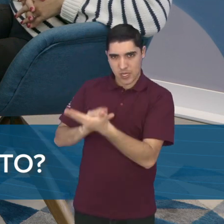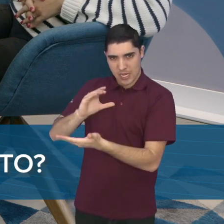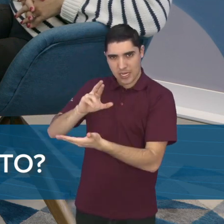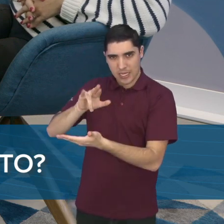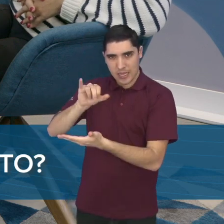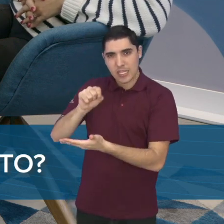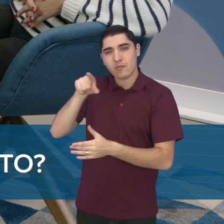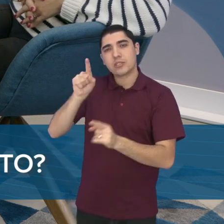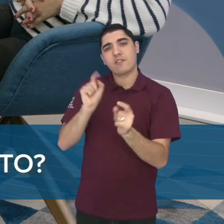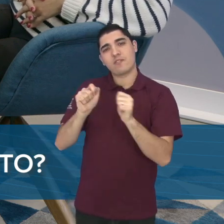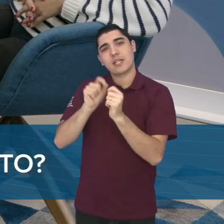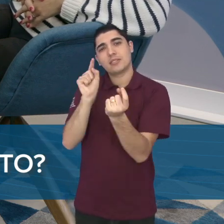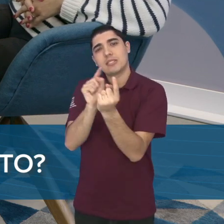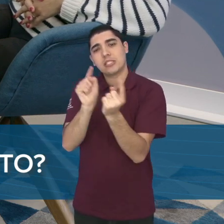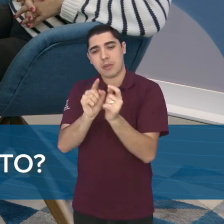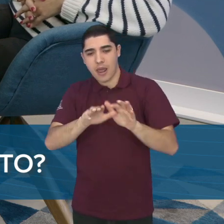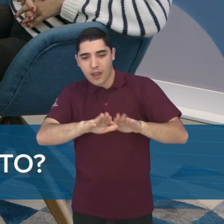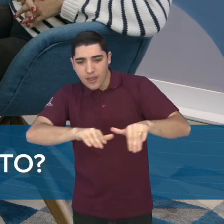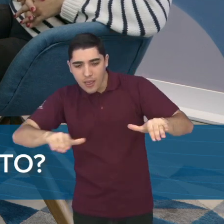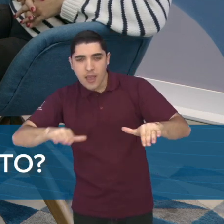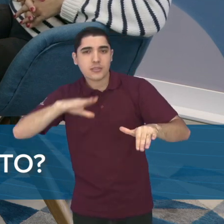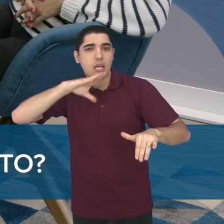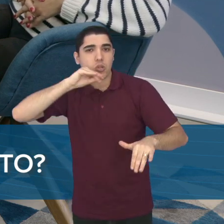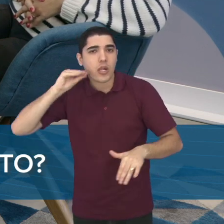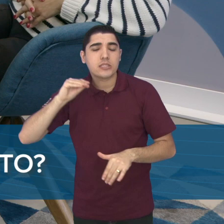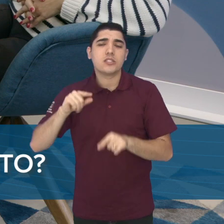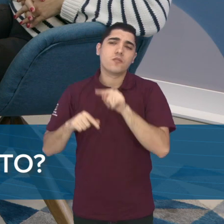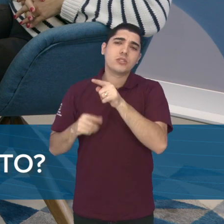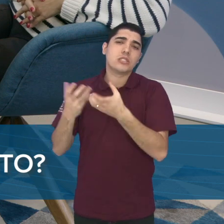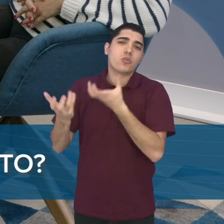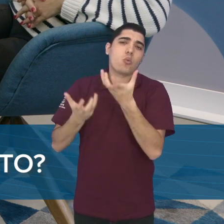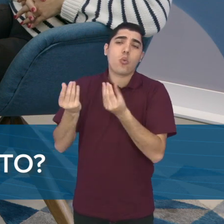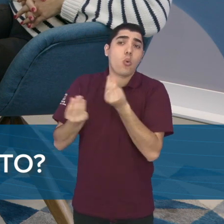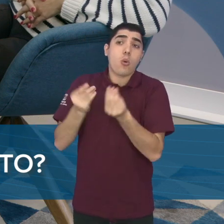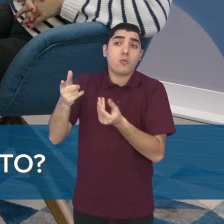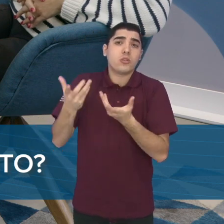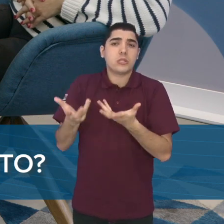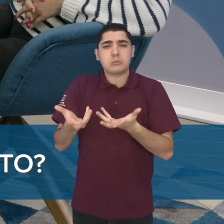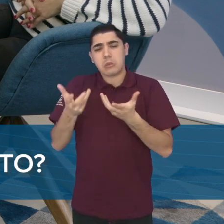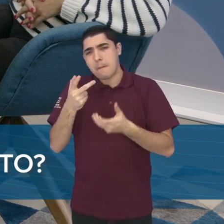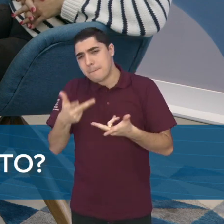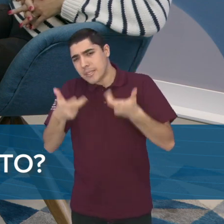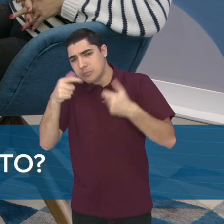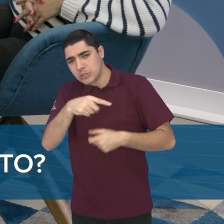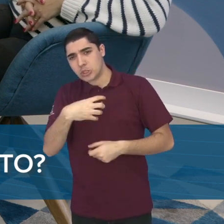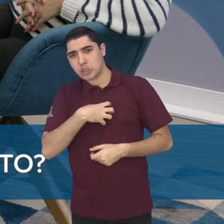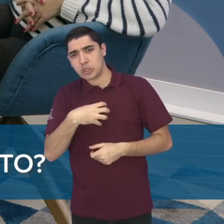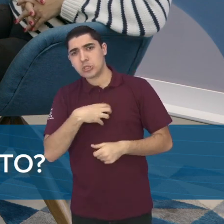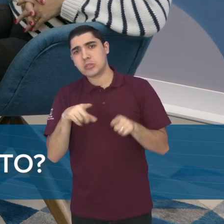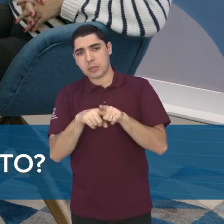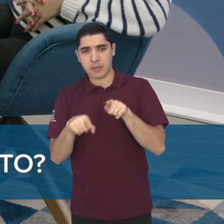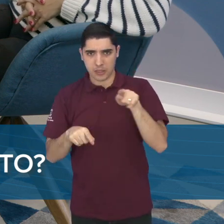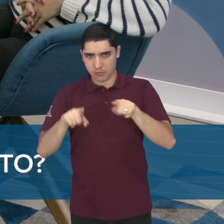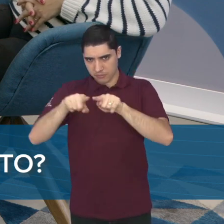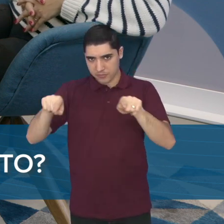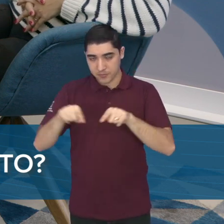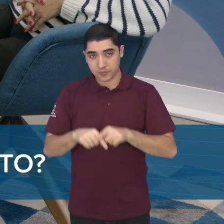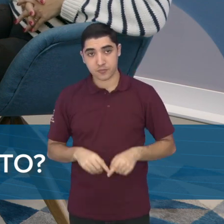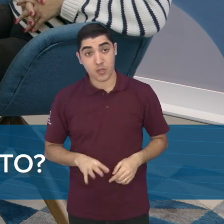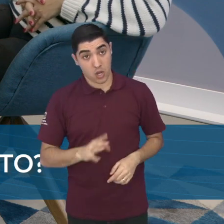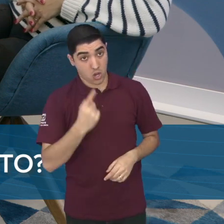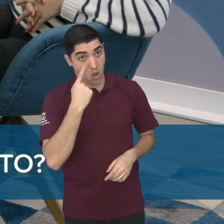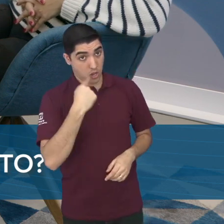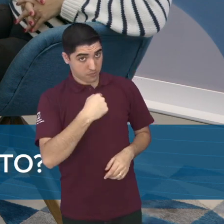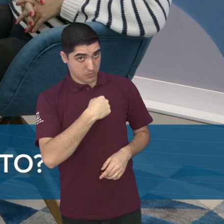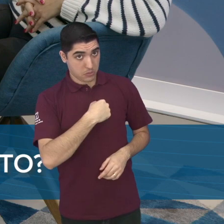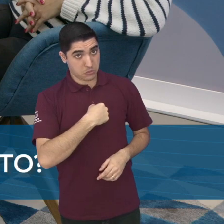atende adultos, adolescentes. Como que vocês têm sentido isso no consultório? Olha, pelo menos do que tem